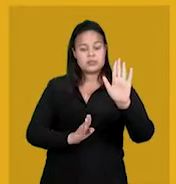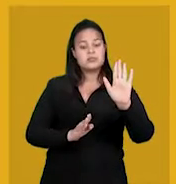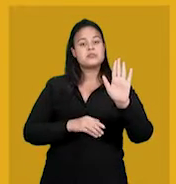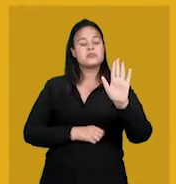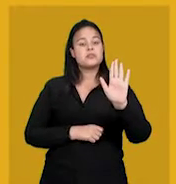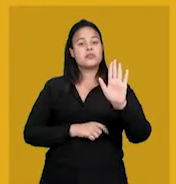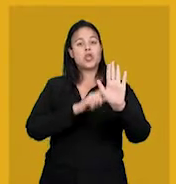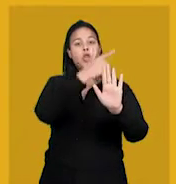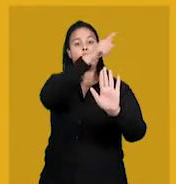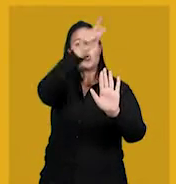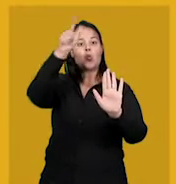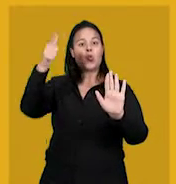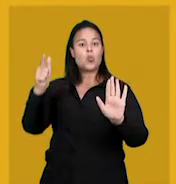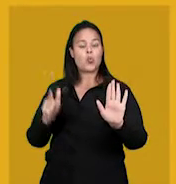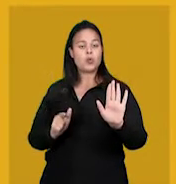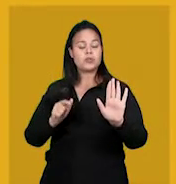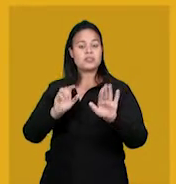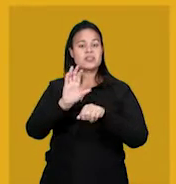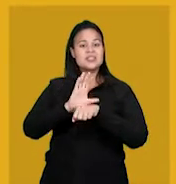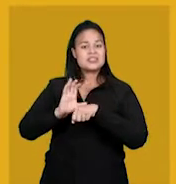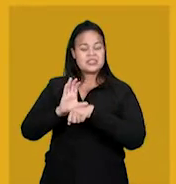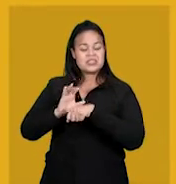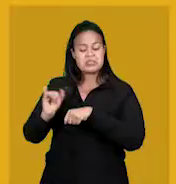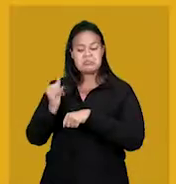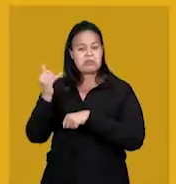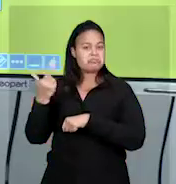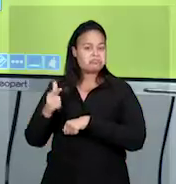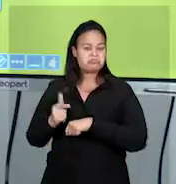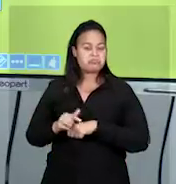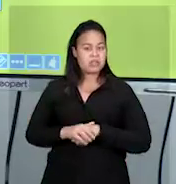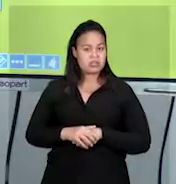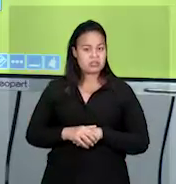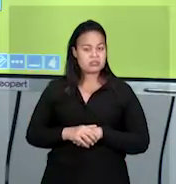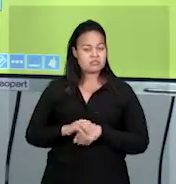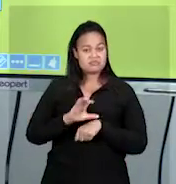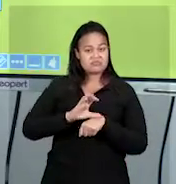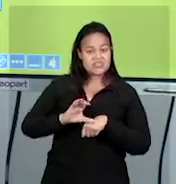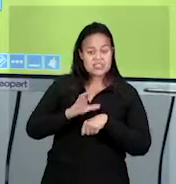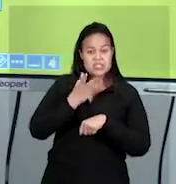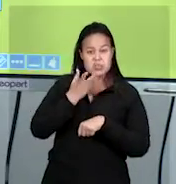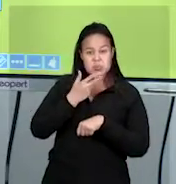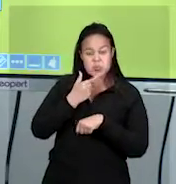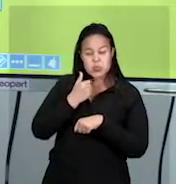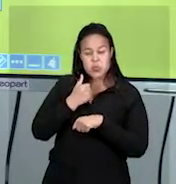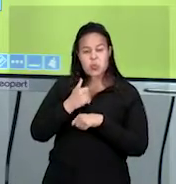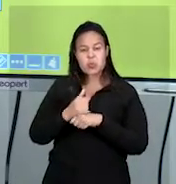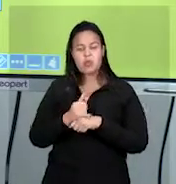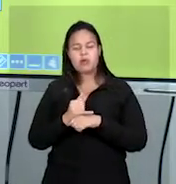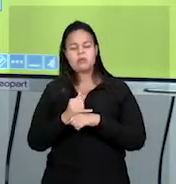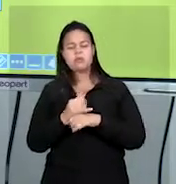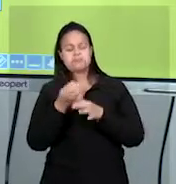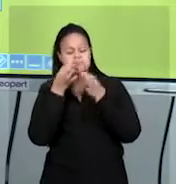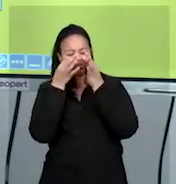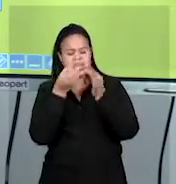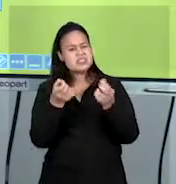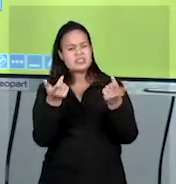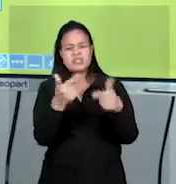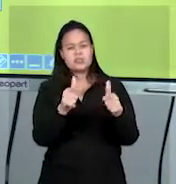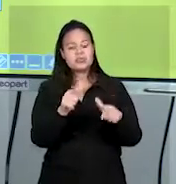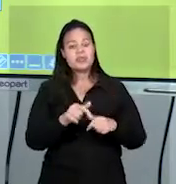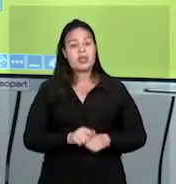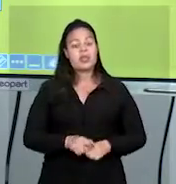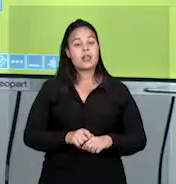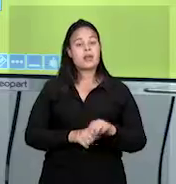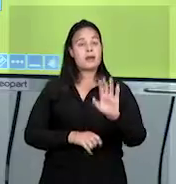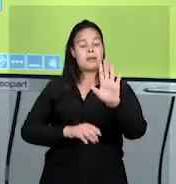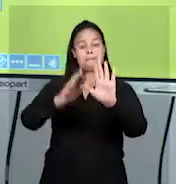estão em cinza. Porque eles não são importantes nessa análise. Então, o cinza é para você não prestar atenção nele. E destaca o